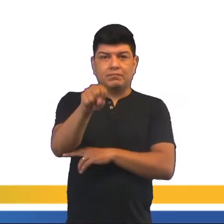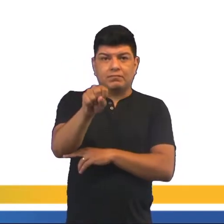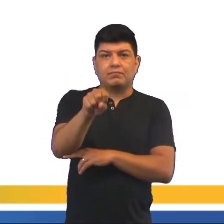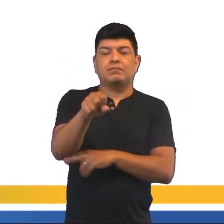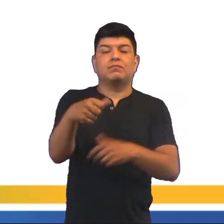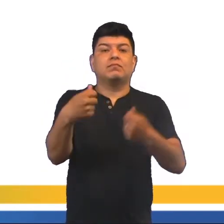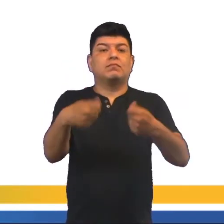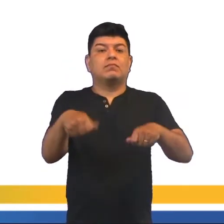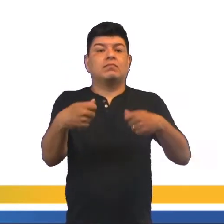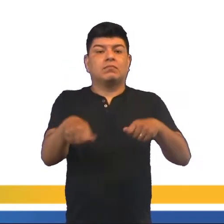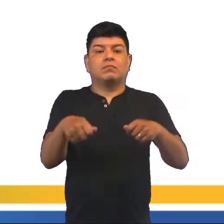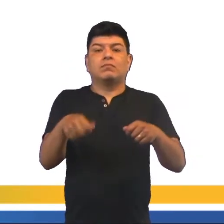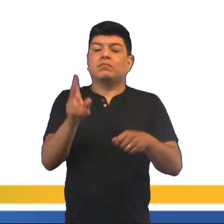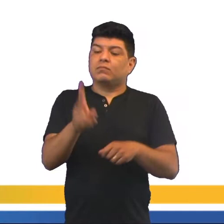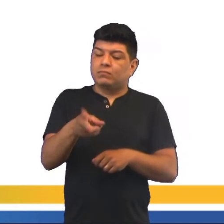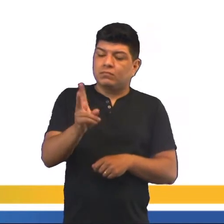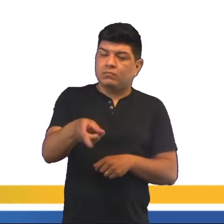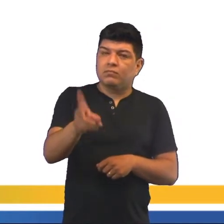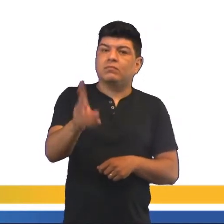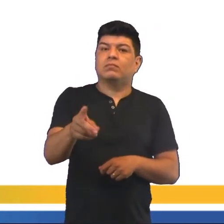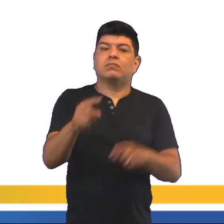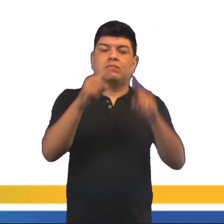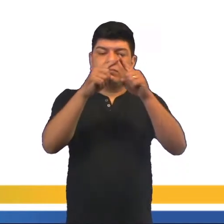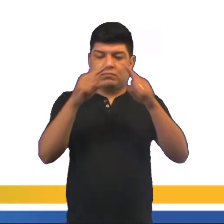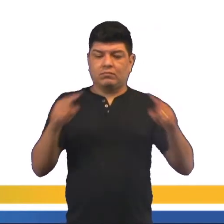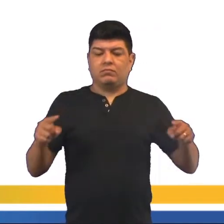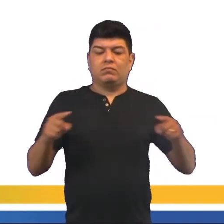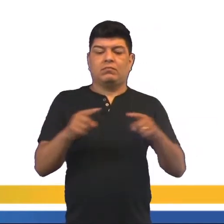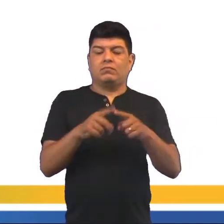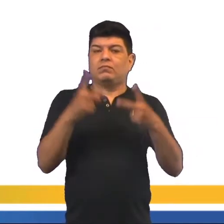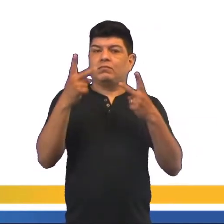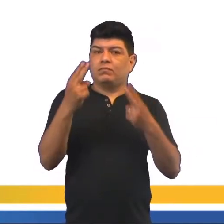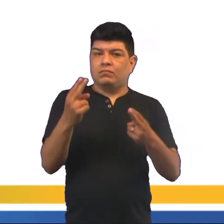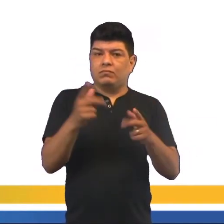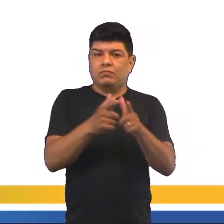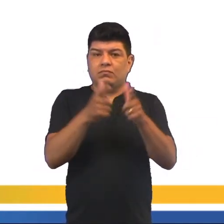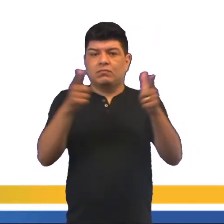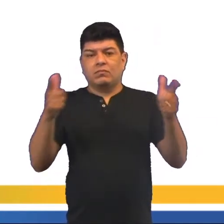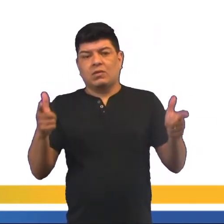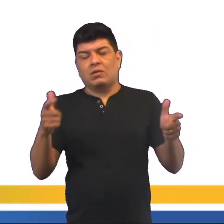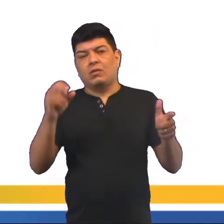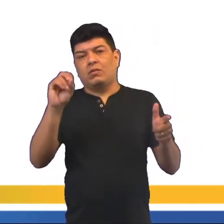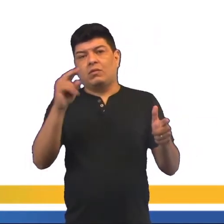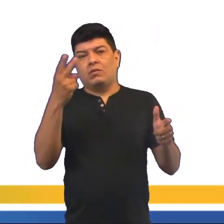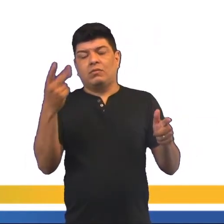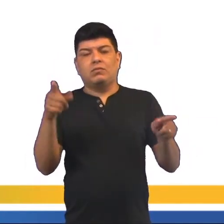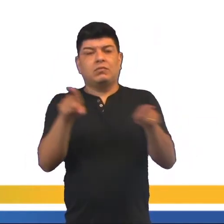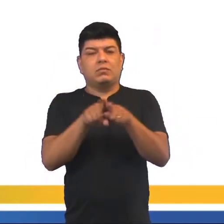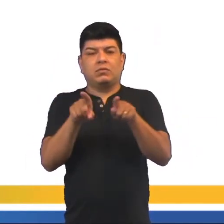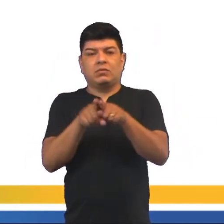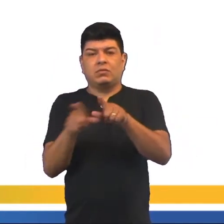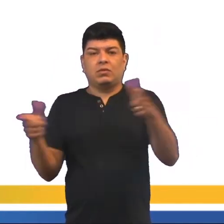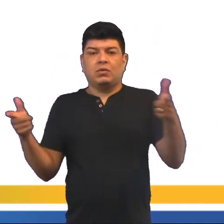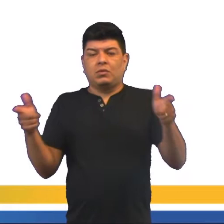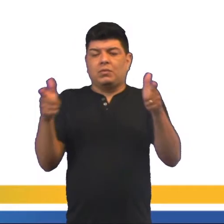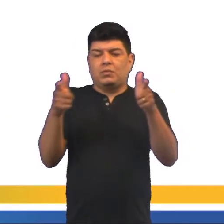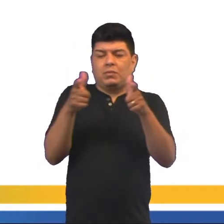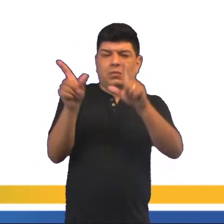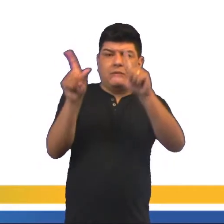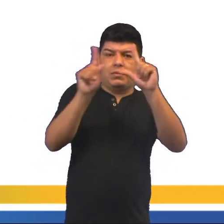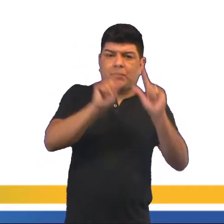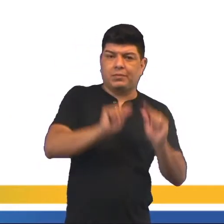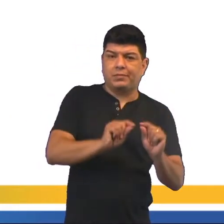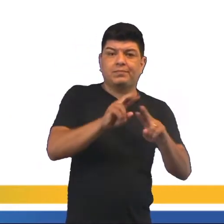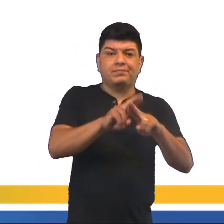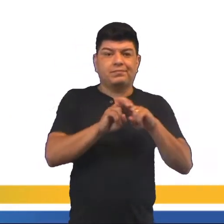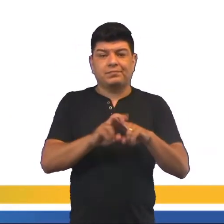ela precisa permanecer com a mesma forma. Tanto quando eu vou ampliar, da mesma forma que eu vou reduzir. Eu